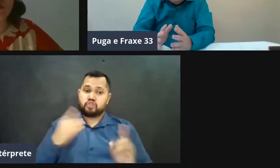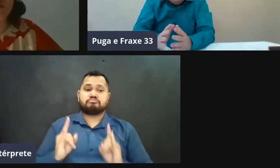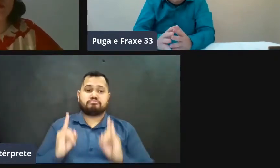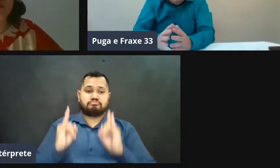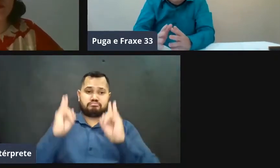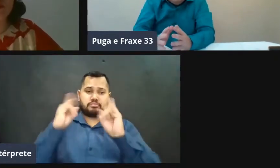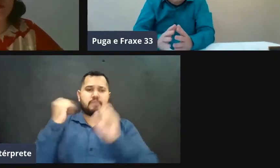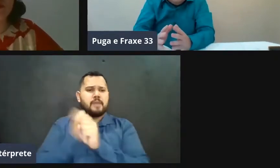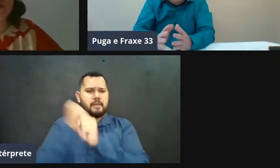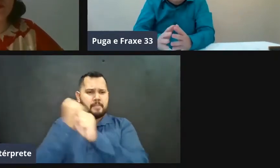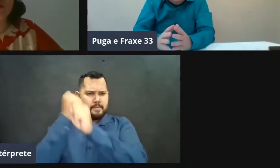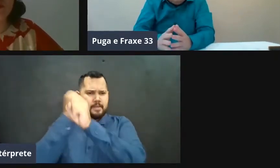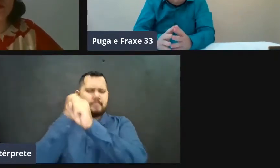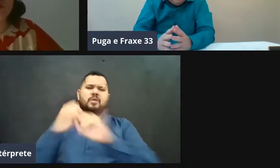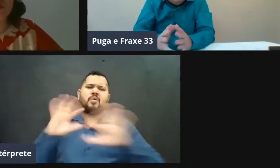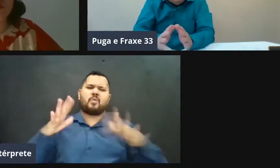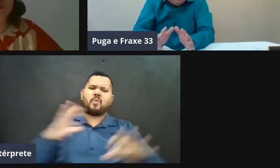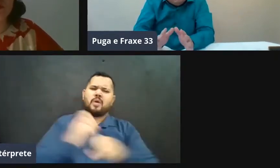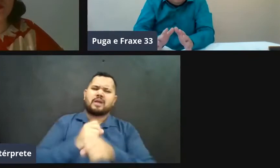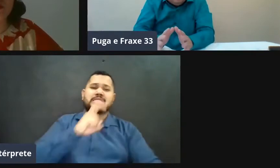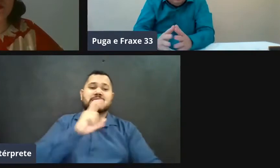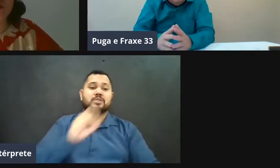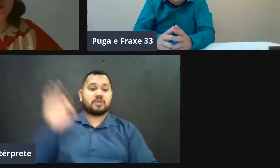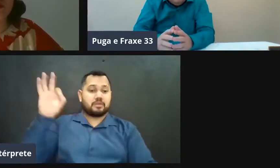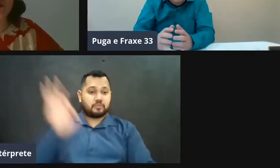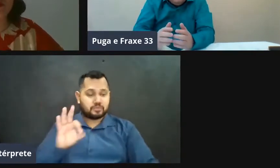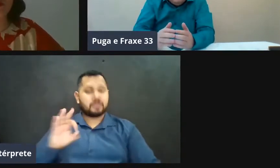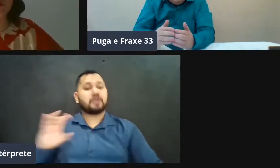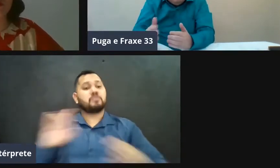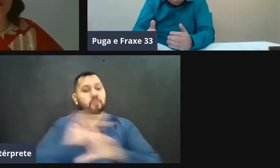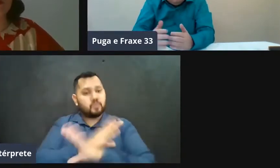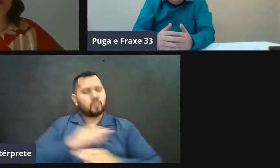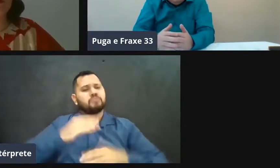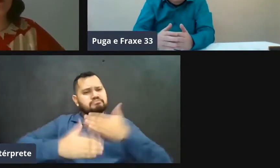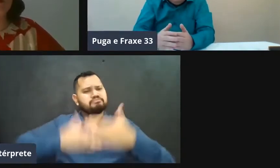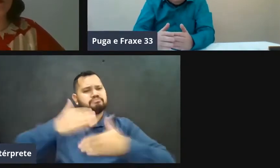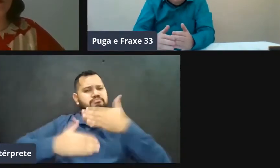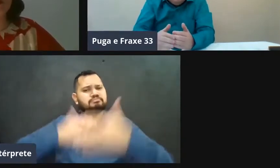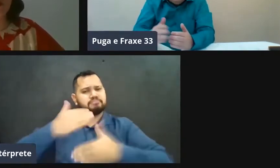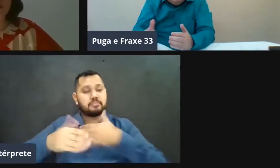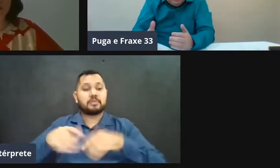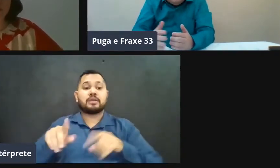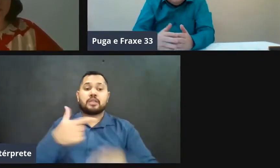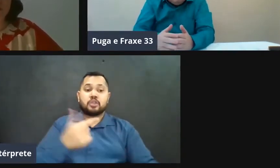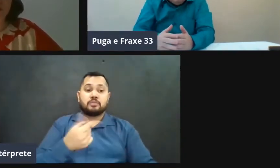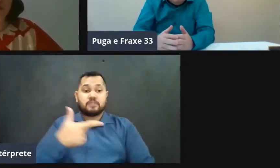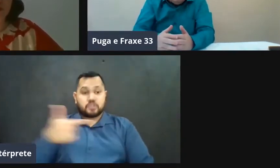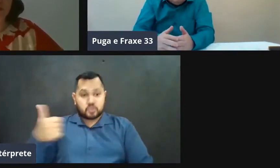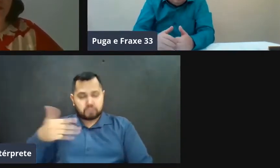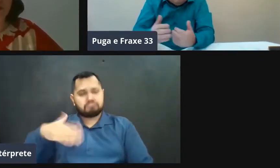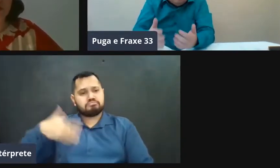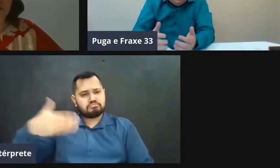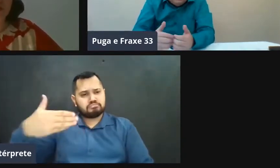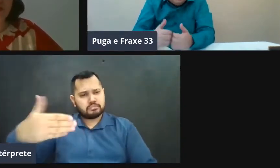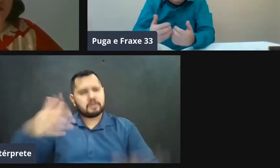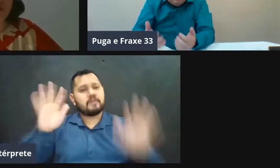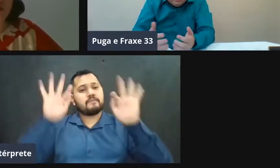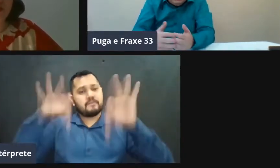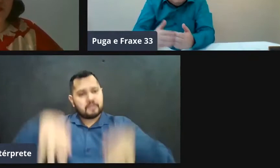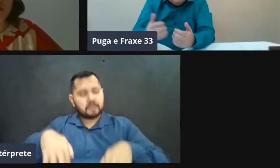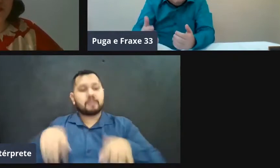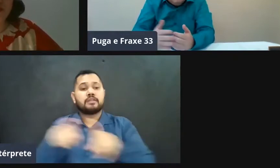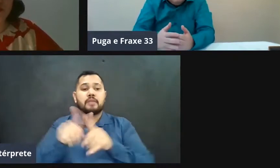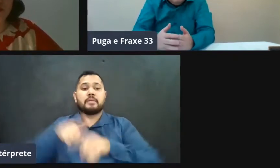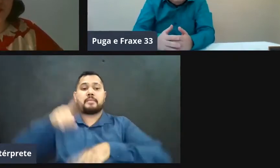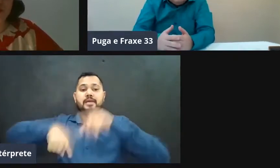com aproximadamente 50% do prédio já construído, e ao longo de 2021 ele deverá ser concluído com mobiliário